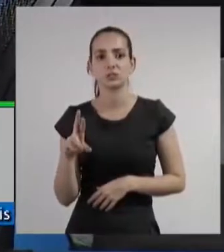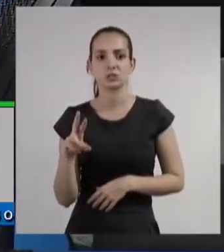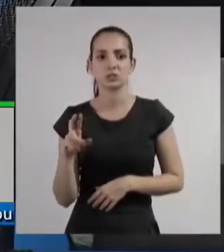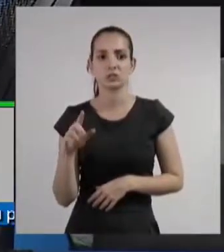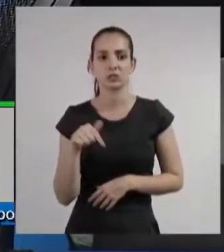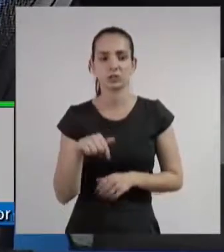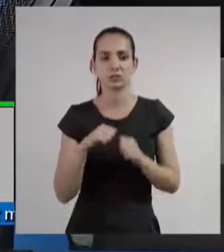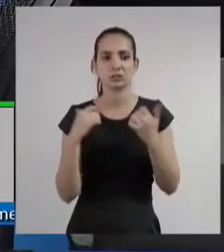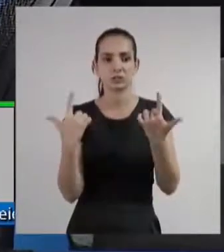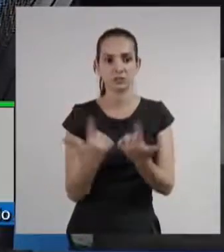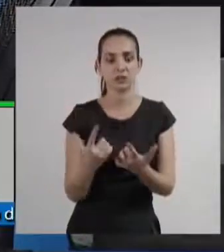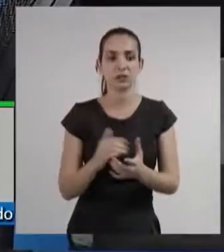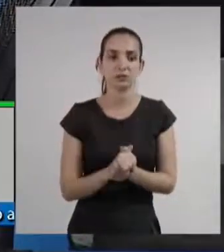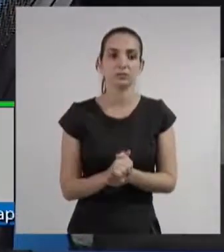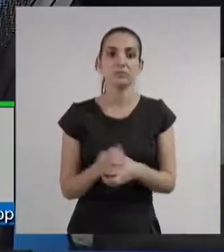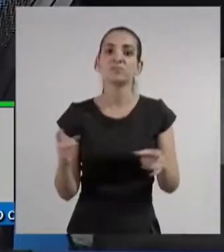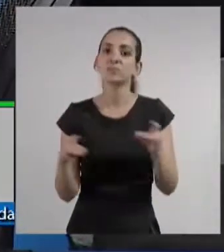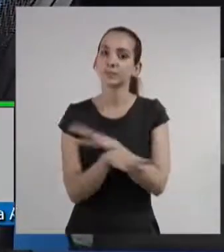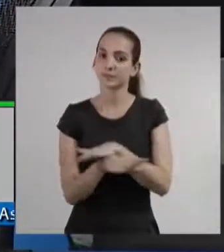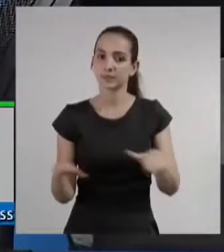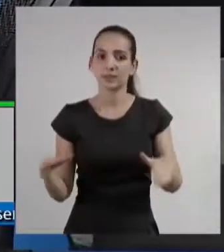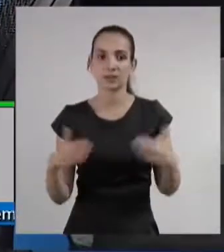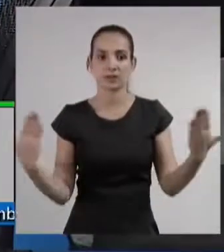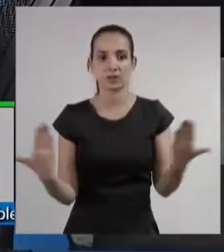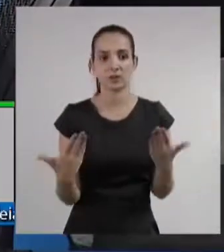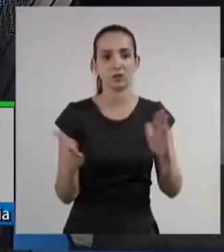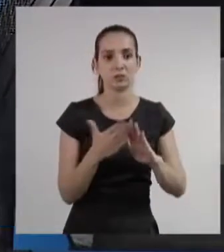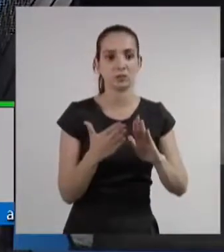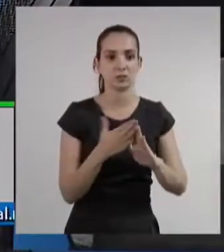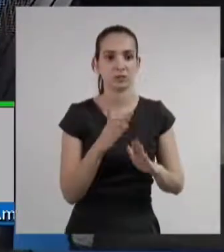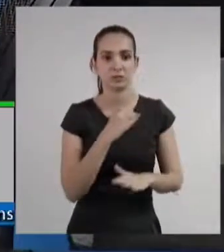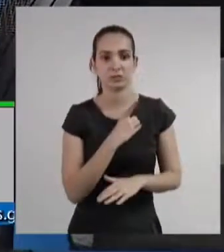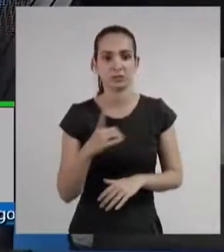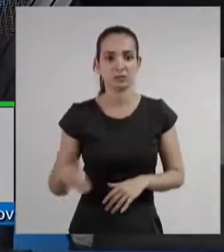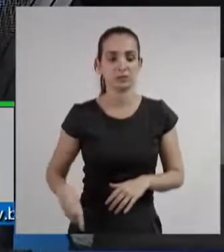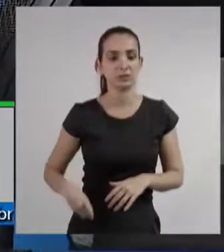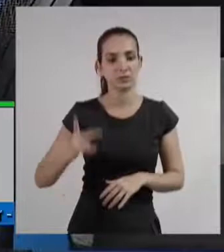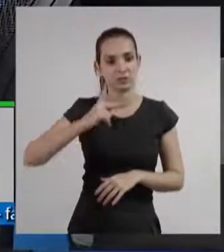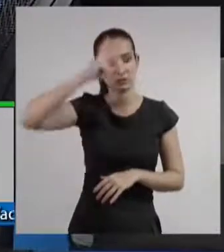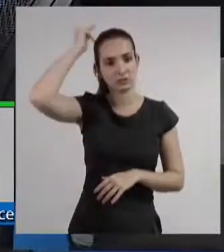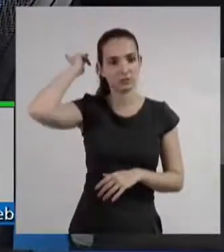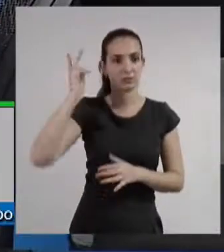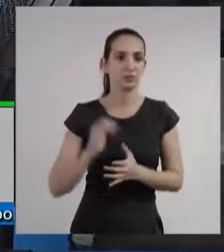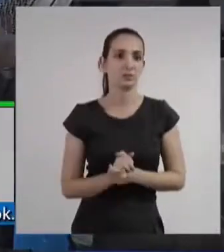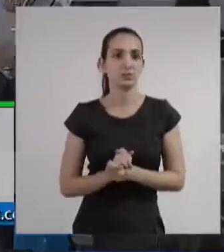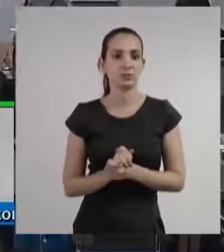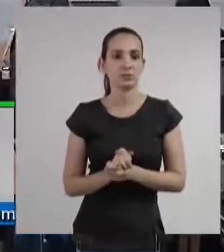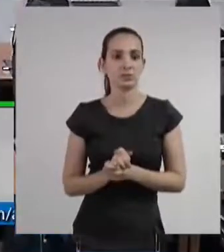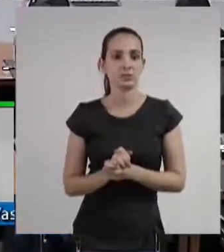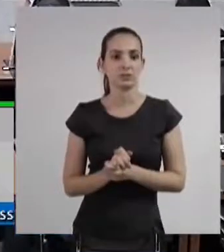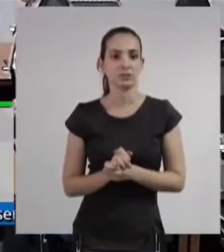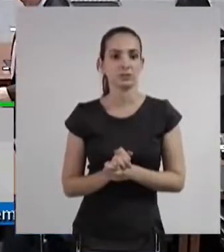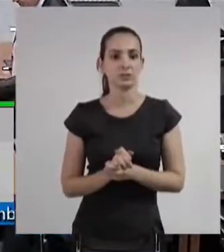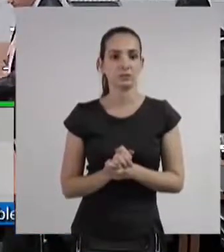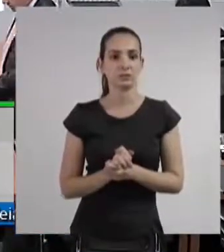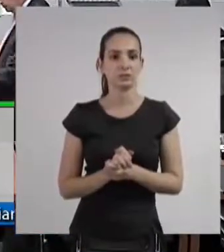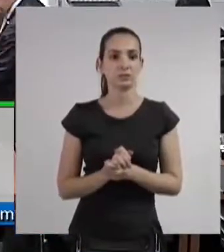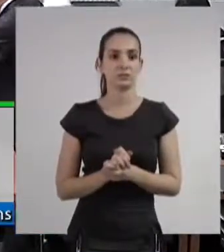Encerrado o pequeno expediente, pela ordem, deputado Paulo Correia. Pela ordem, deputado Paulo Correia.